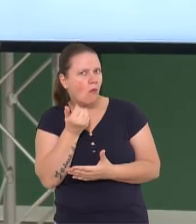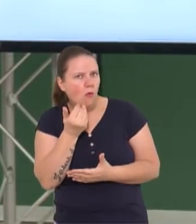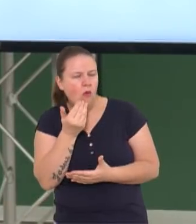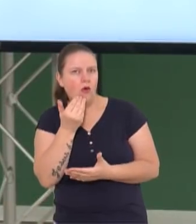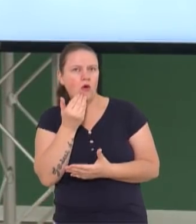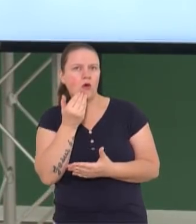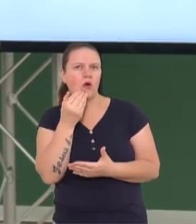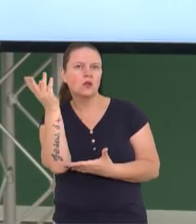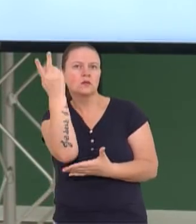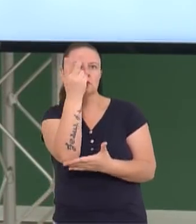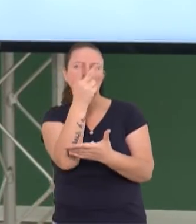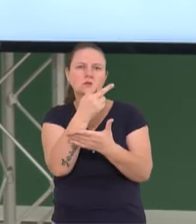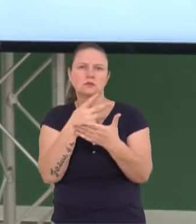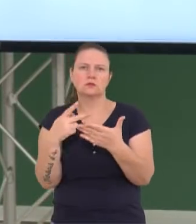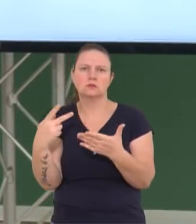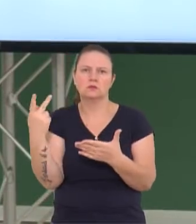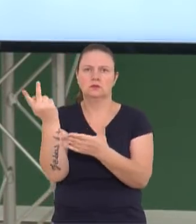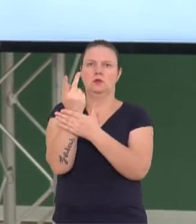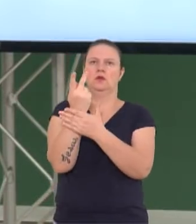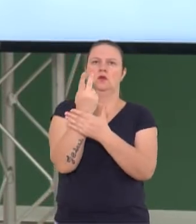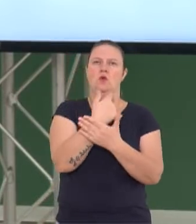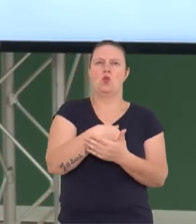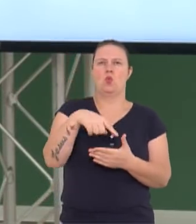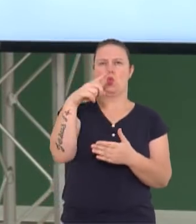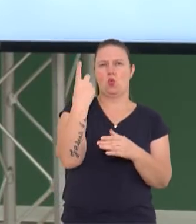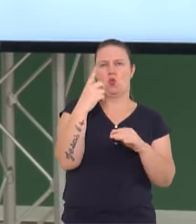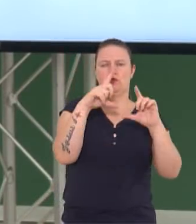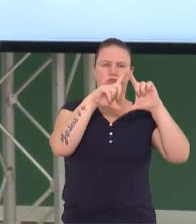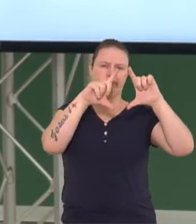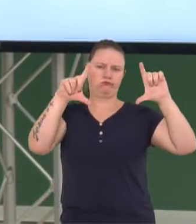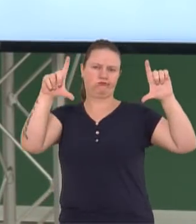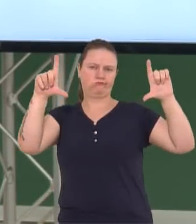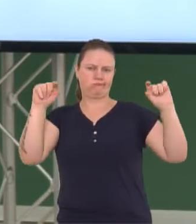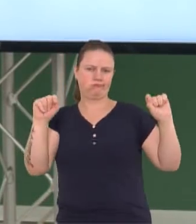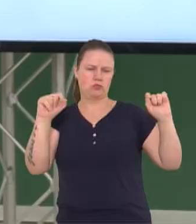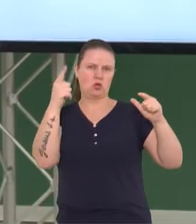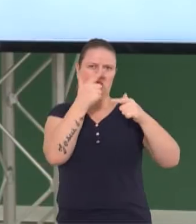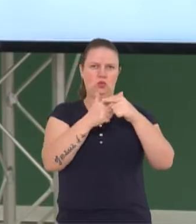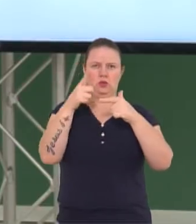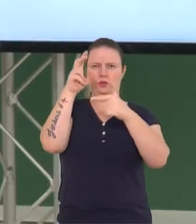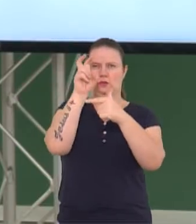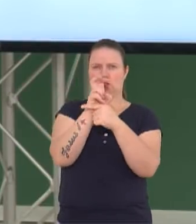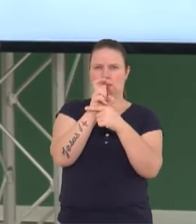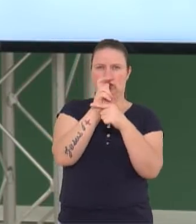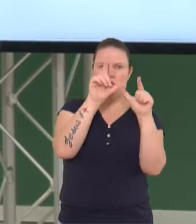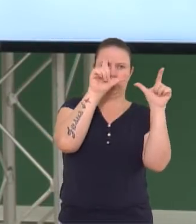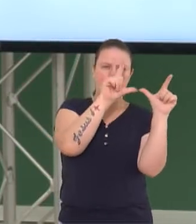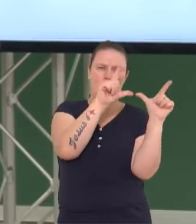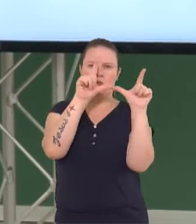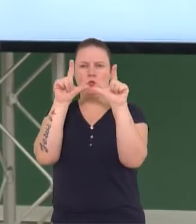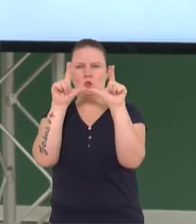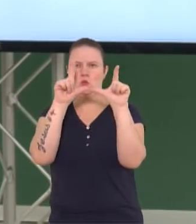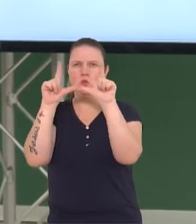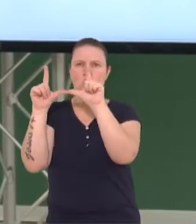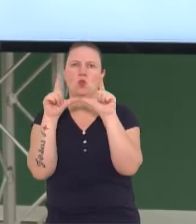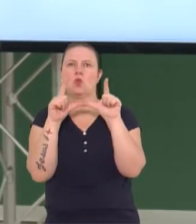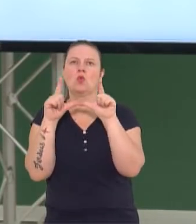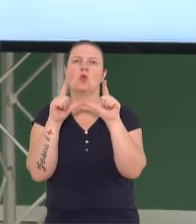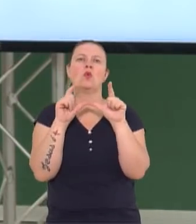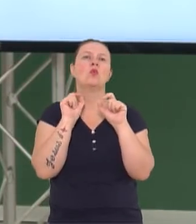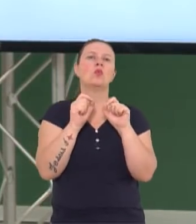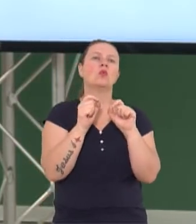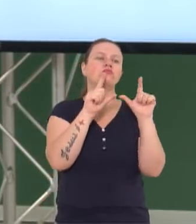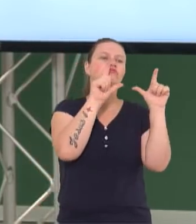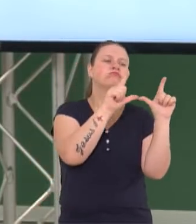desenha. Desenha o inteiro, divide em 5 partes, pensa quanto que cada partezinha vale para a